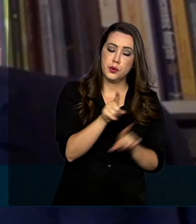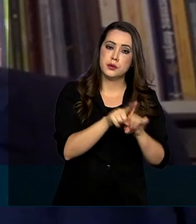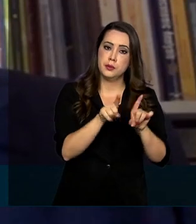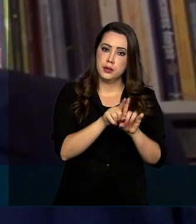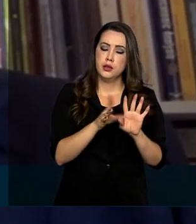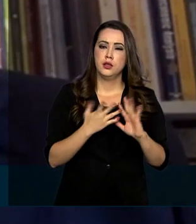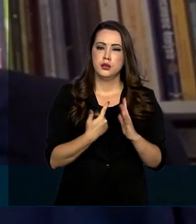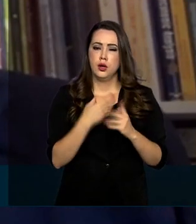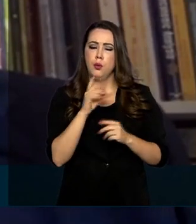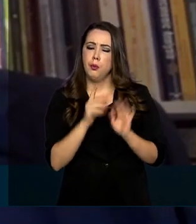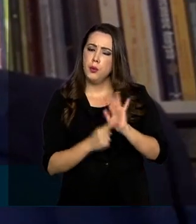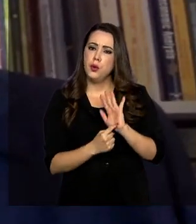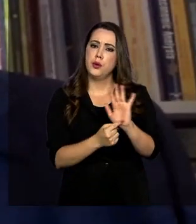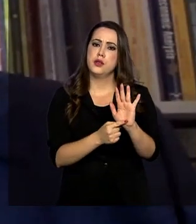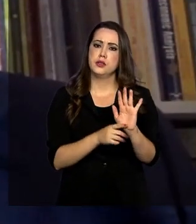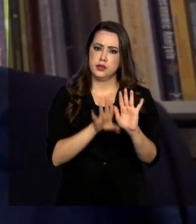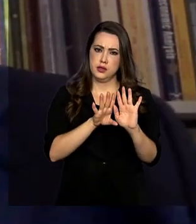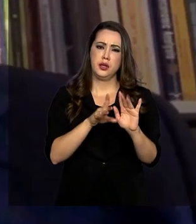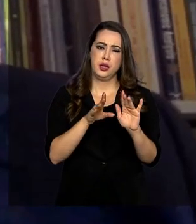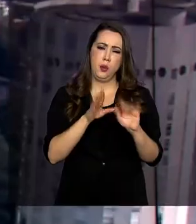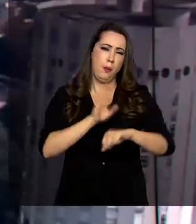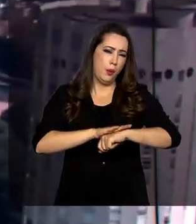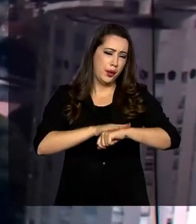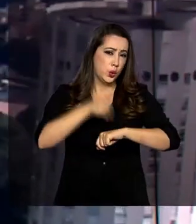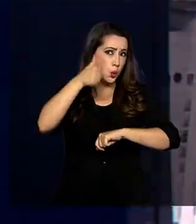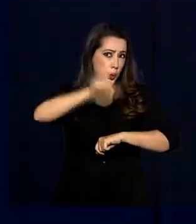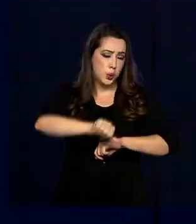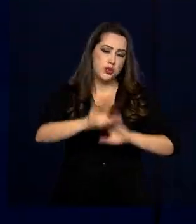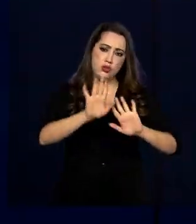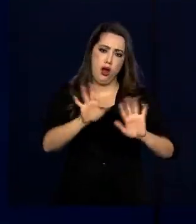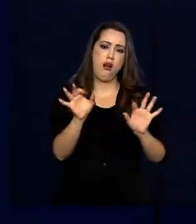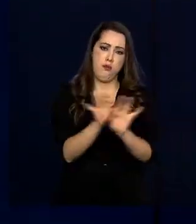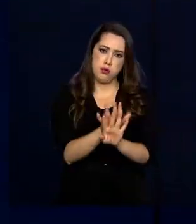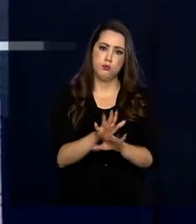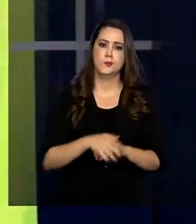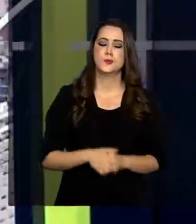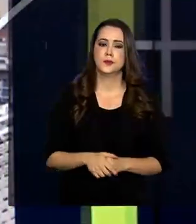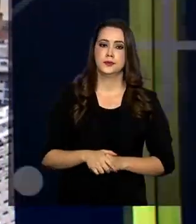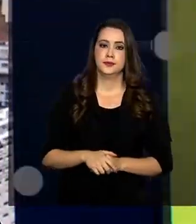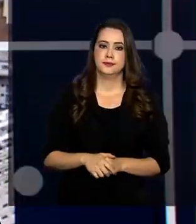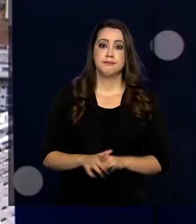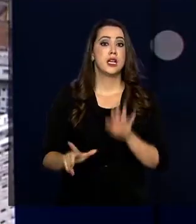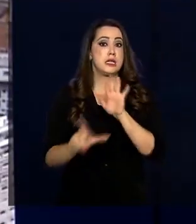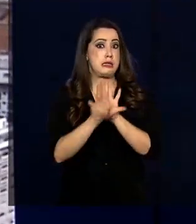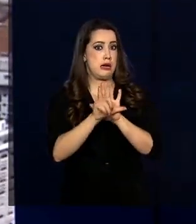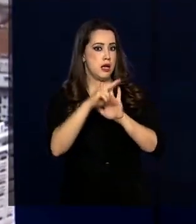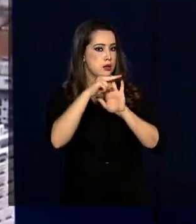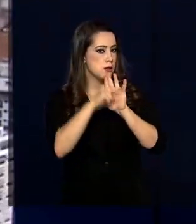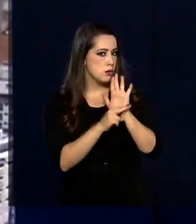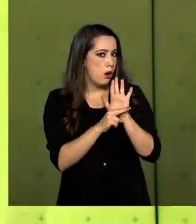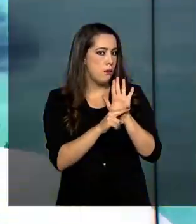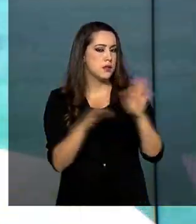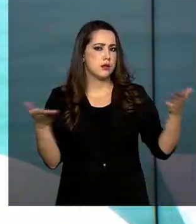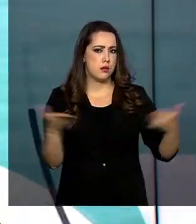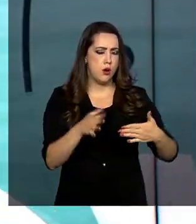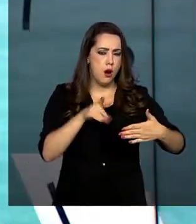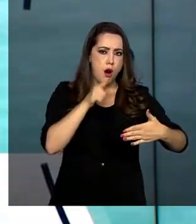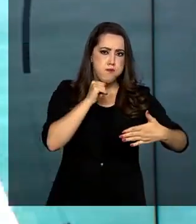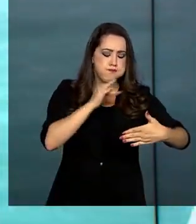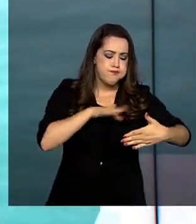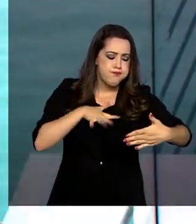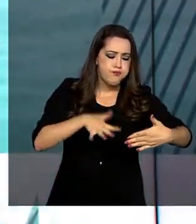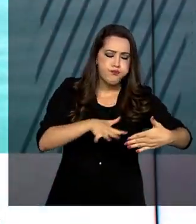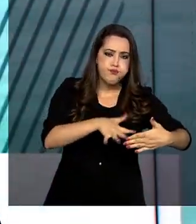estão apontando que o pior ficou para trás. As leis e a fiscalização de barragens no Brasil ficaram mais